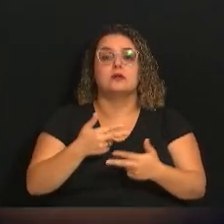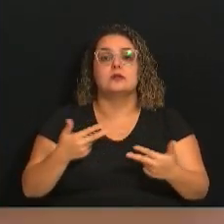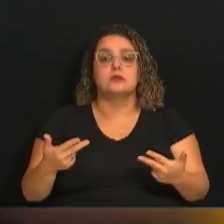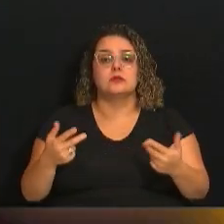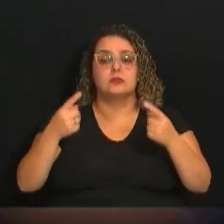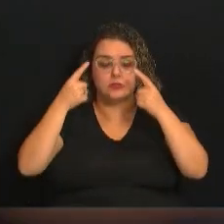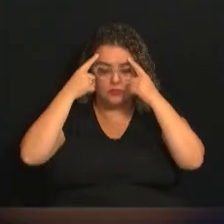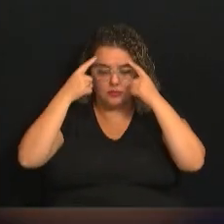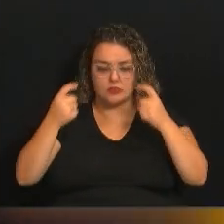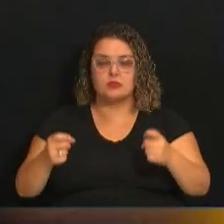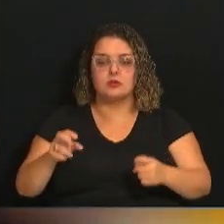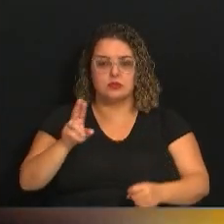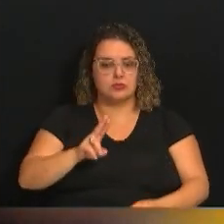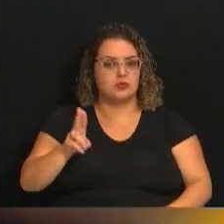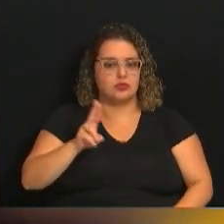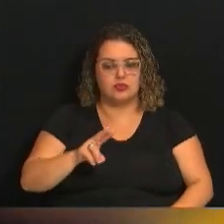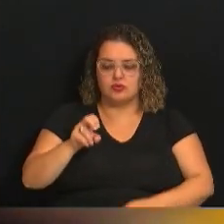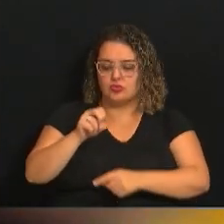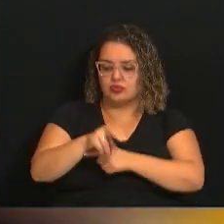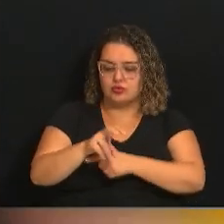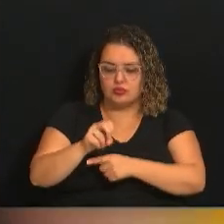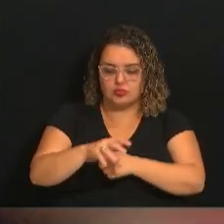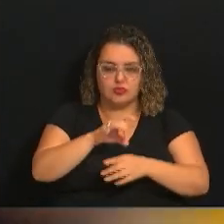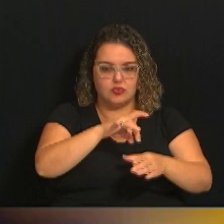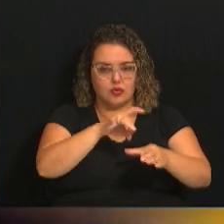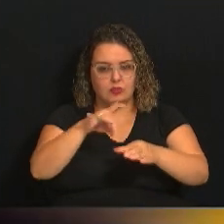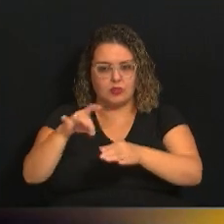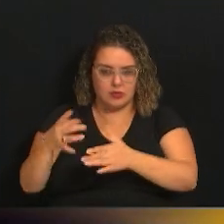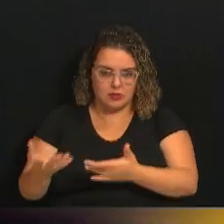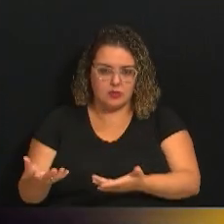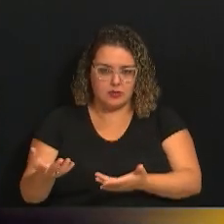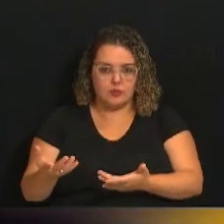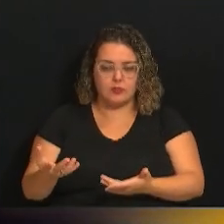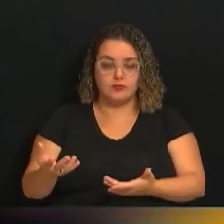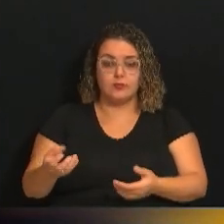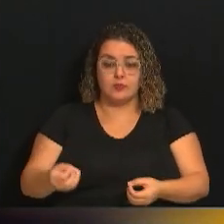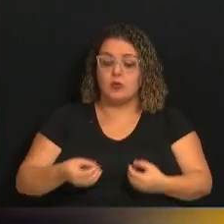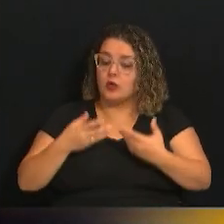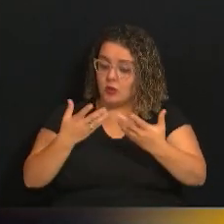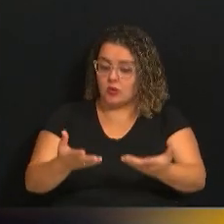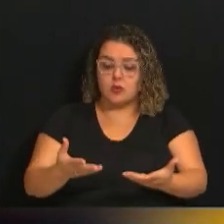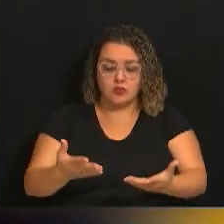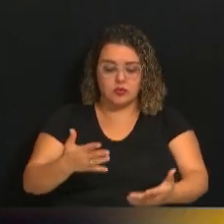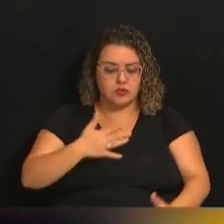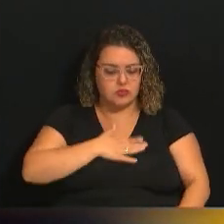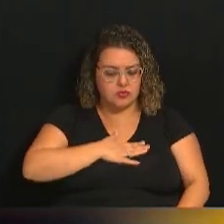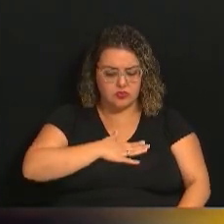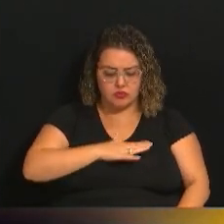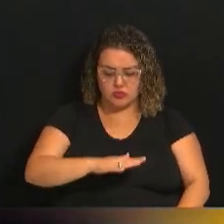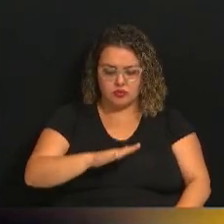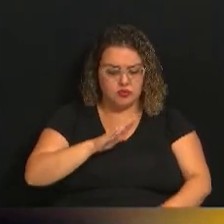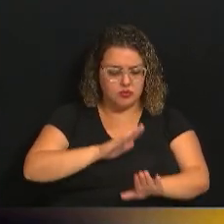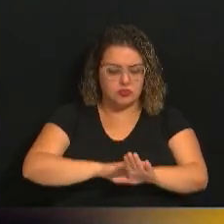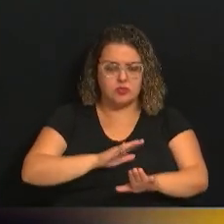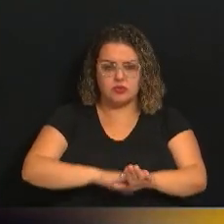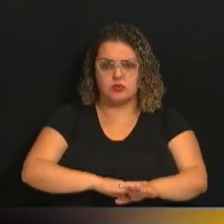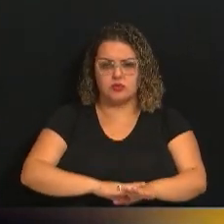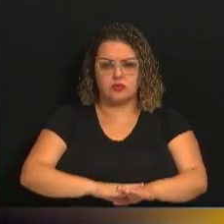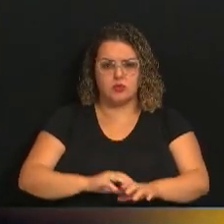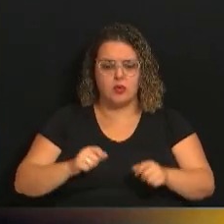uso de agrotóxicos, inclusive. Então, eu quero trazer aqui esse protesto, senhor presidente, e chamar